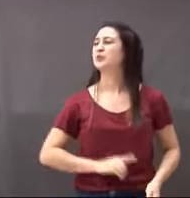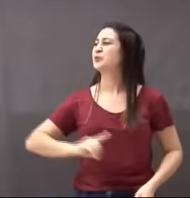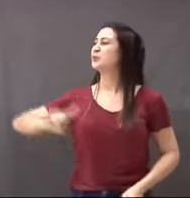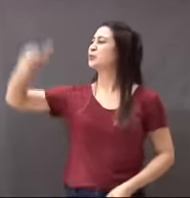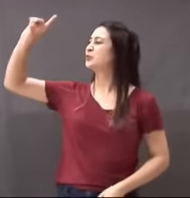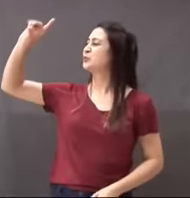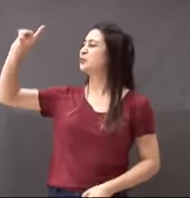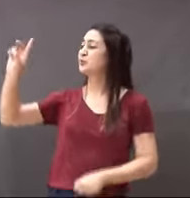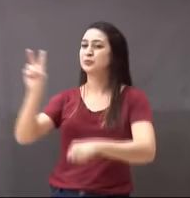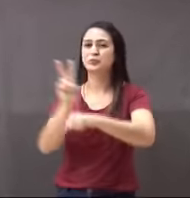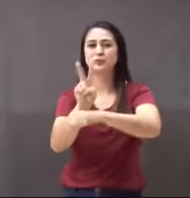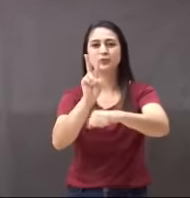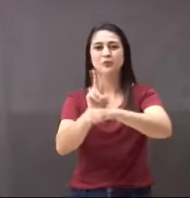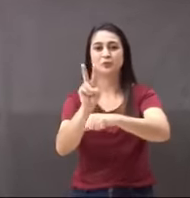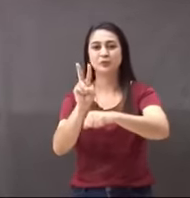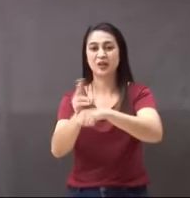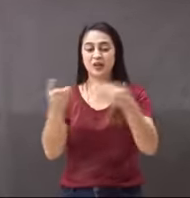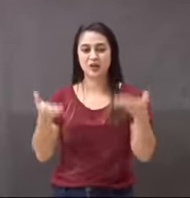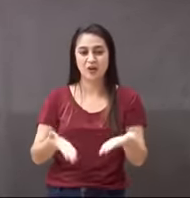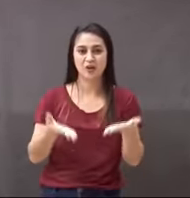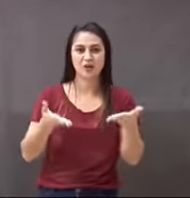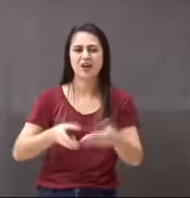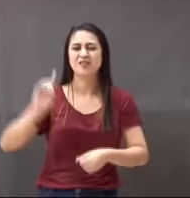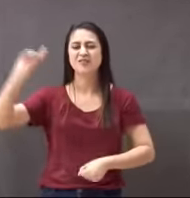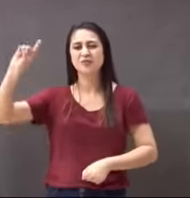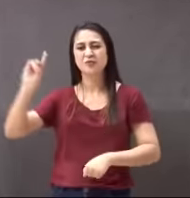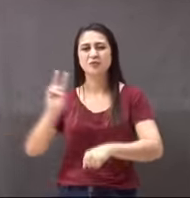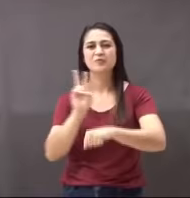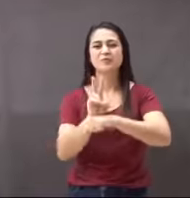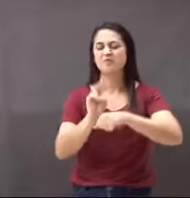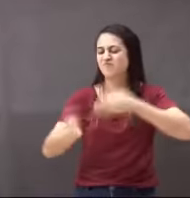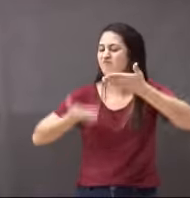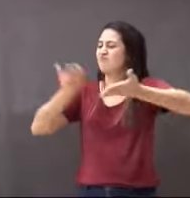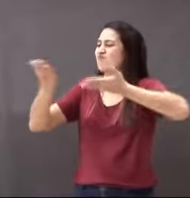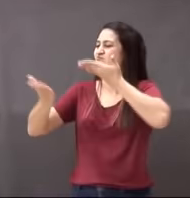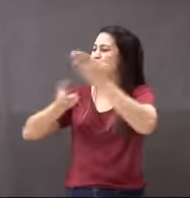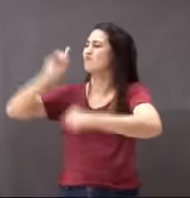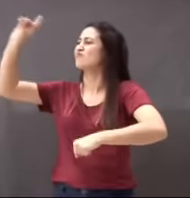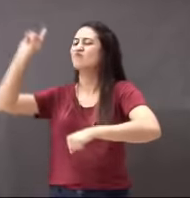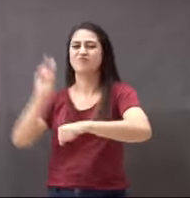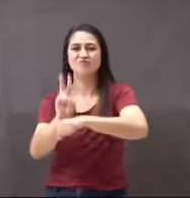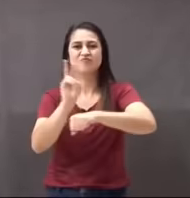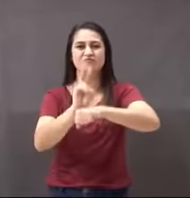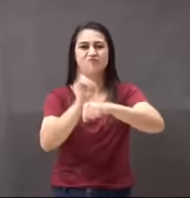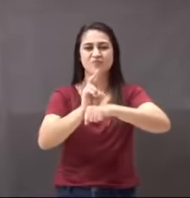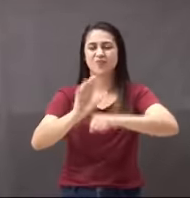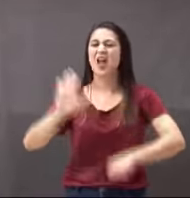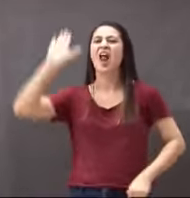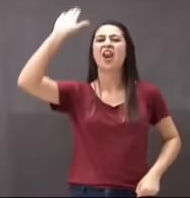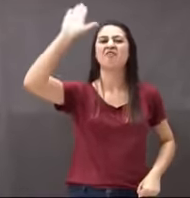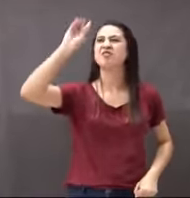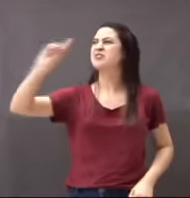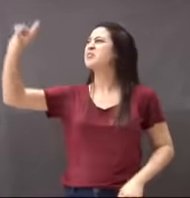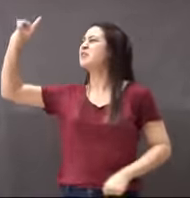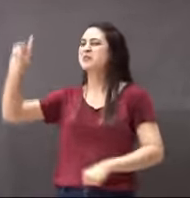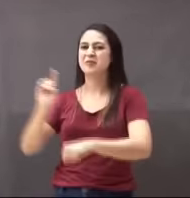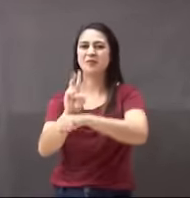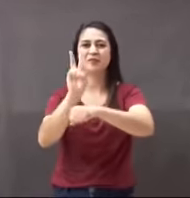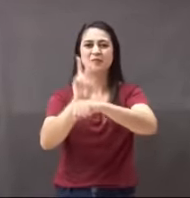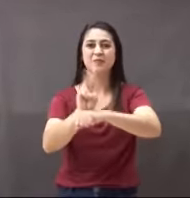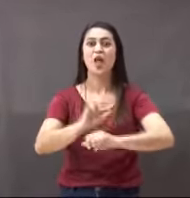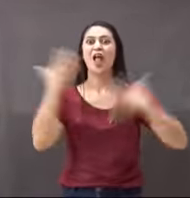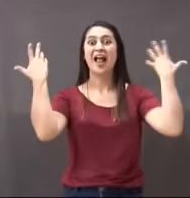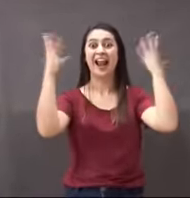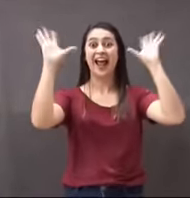Eu cuido, adora que eu cuido, exalta que eu cuido, levanta a mão que eu cuido, celebra que